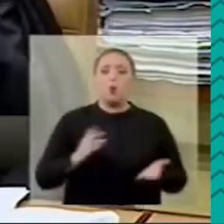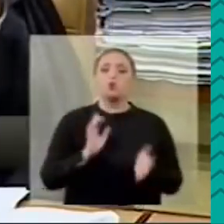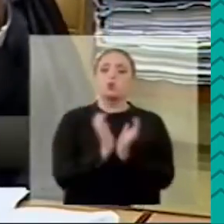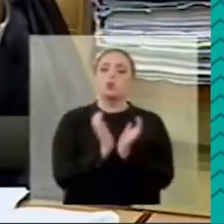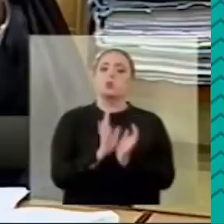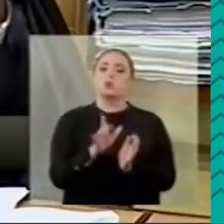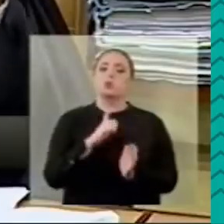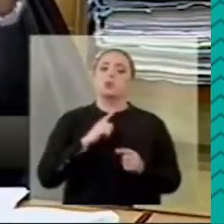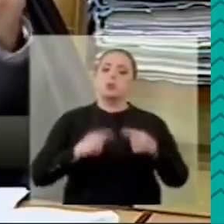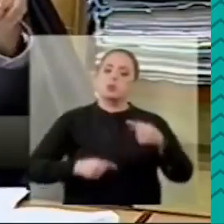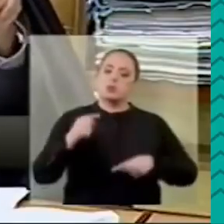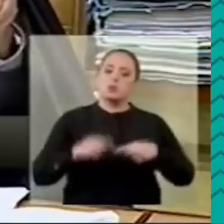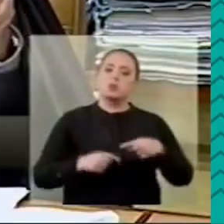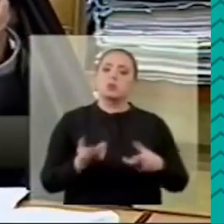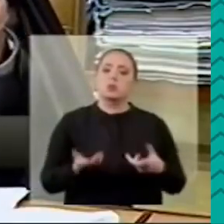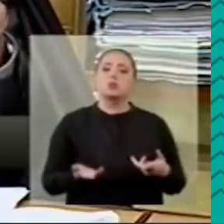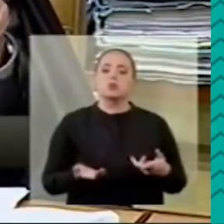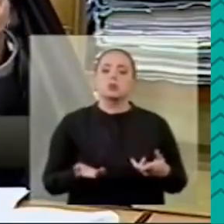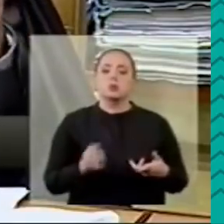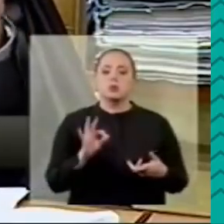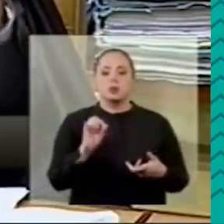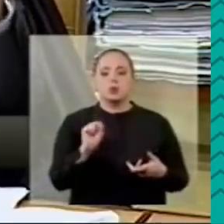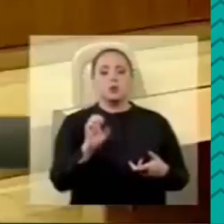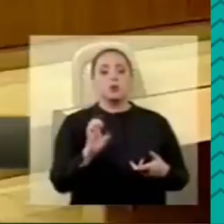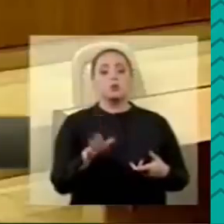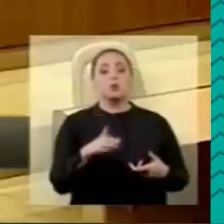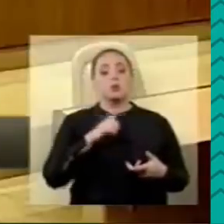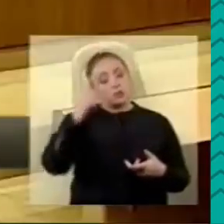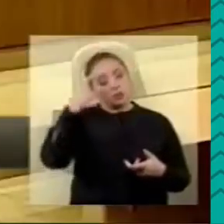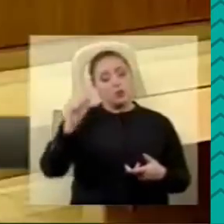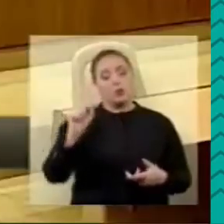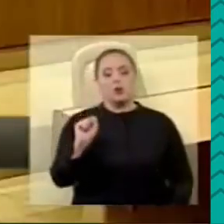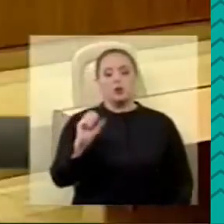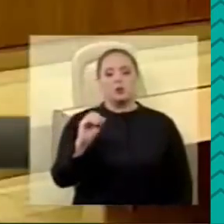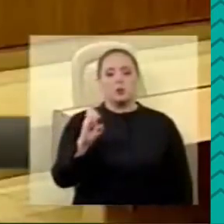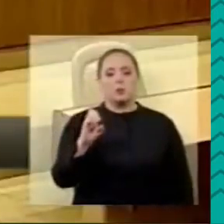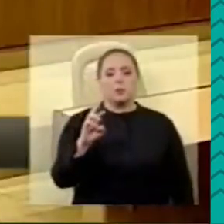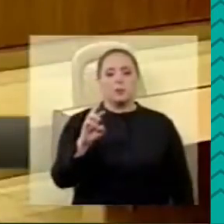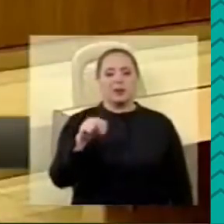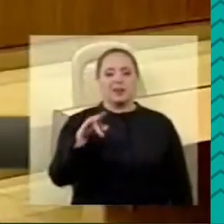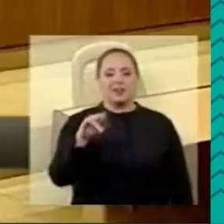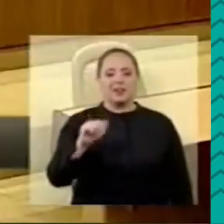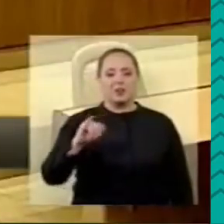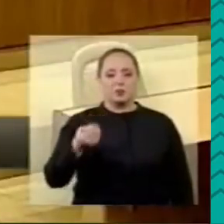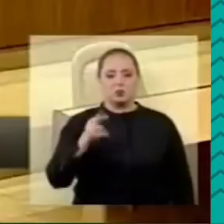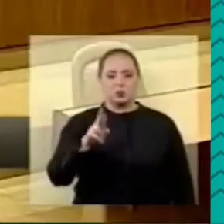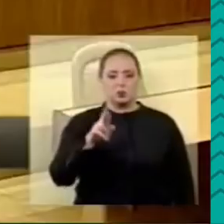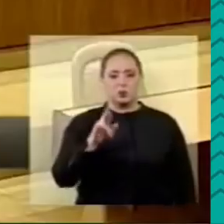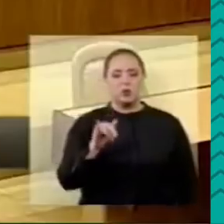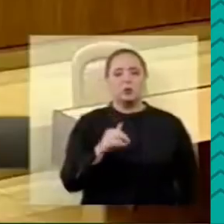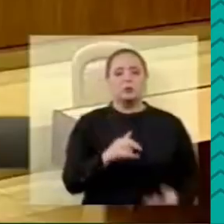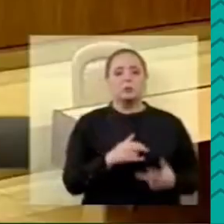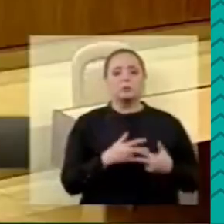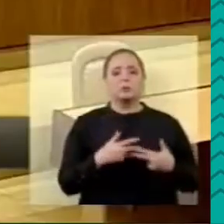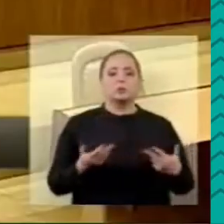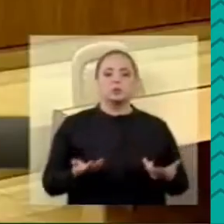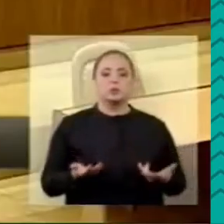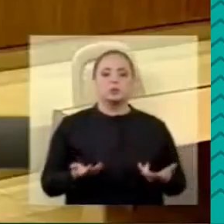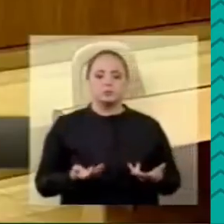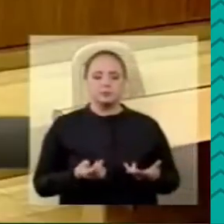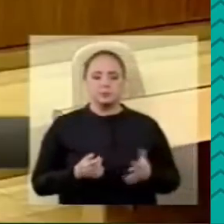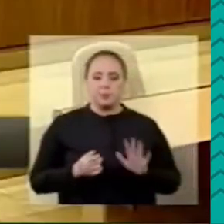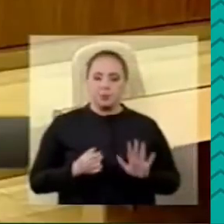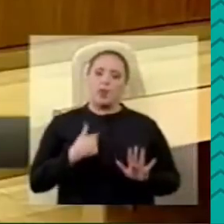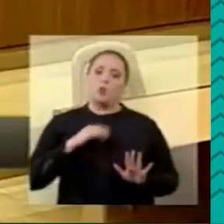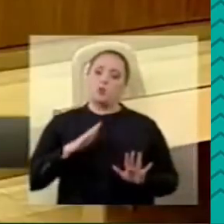técnico. Vossa Excelência mesmo já levantou, até no próprio TSE, a ideia da soberania do júri. Para fins, Vossa Excelência. Eu tenho